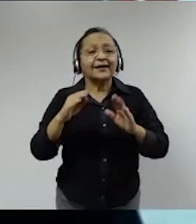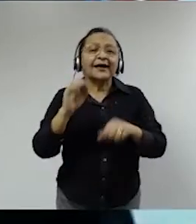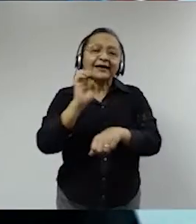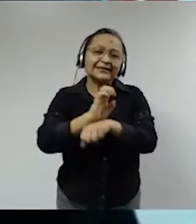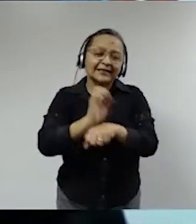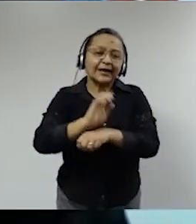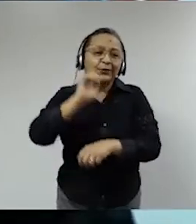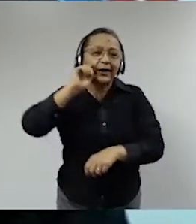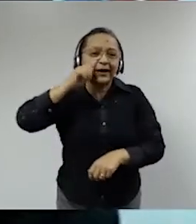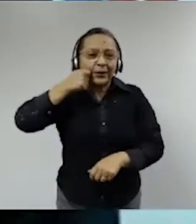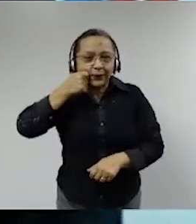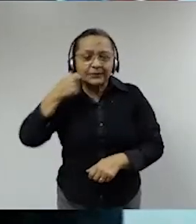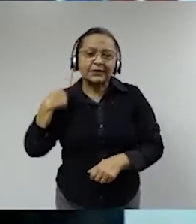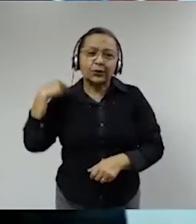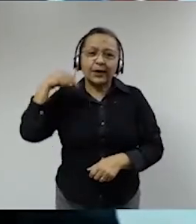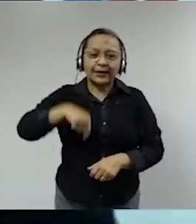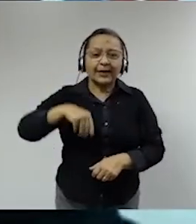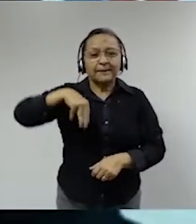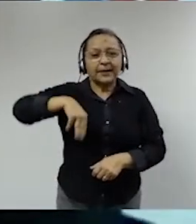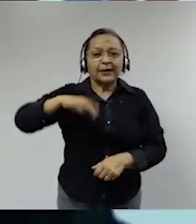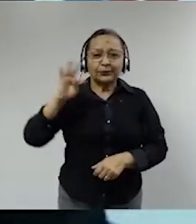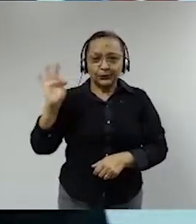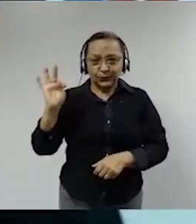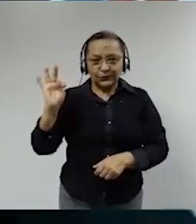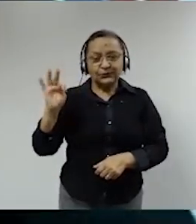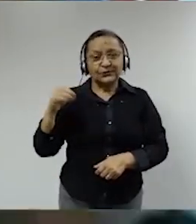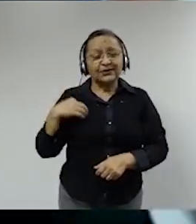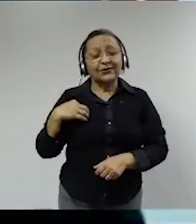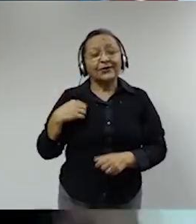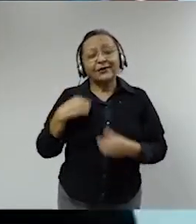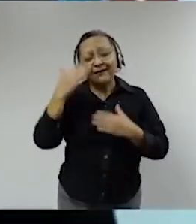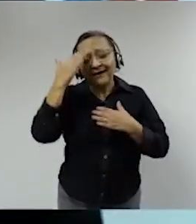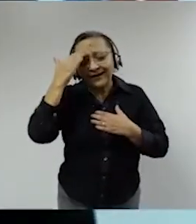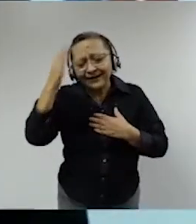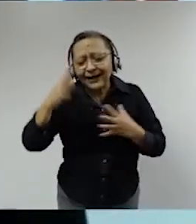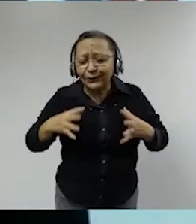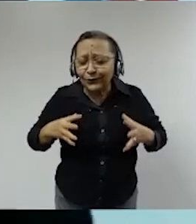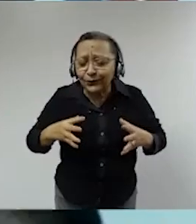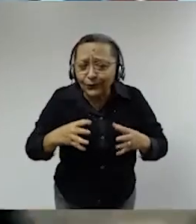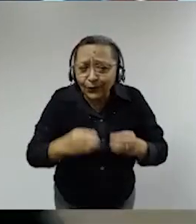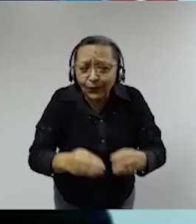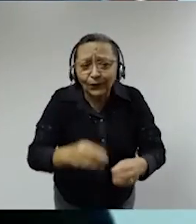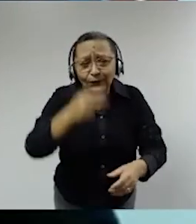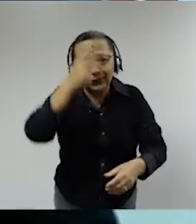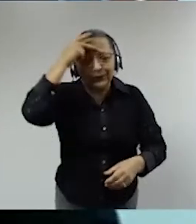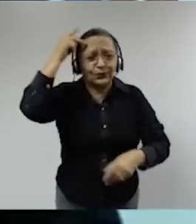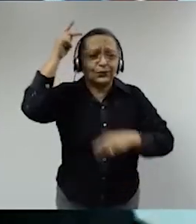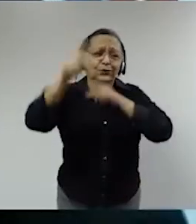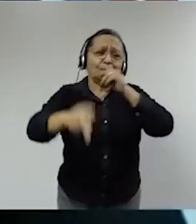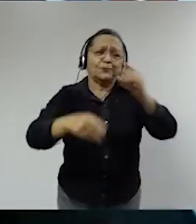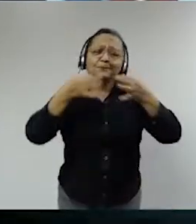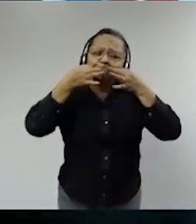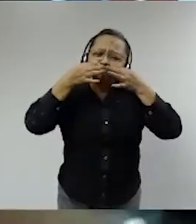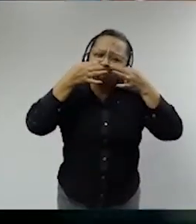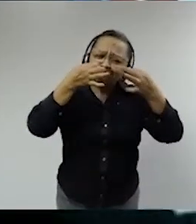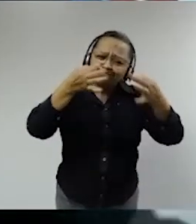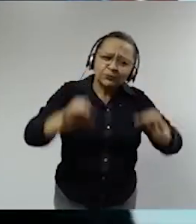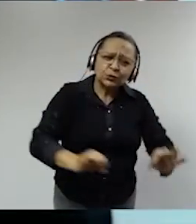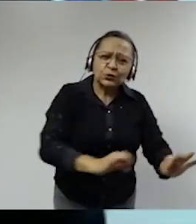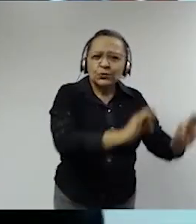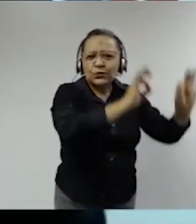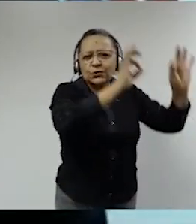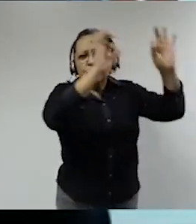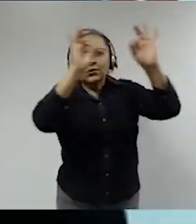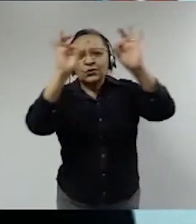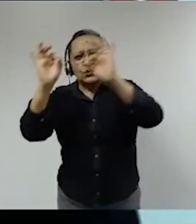Mato Grosso. Antes de encerrar esse painel, eu quero agradecer a todo o público que nos acompanhou, quer na nossa plataforma no YouTube, em todas as